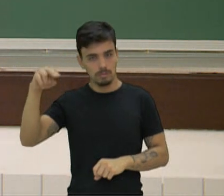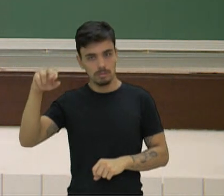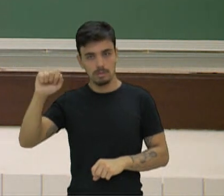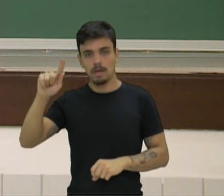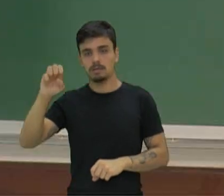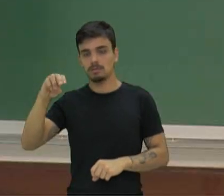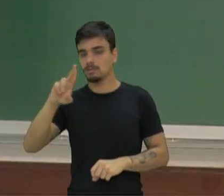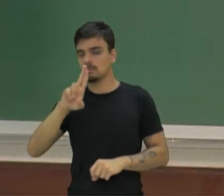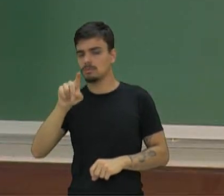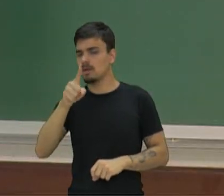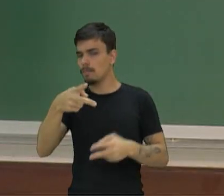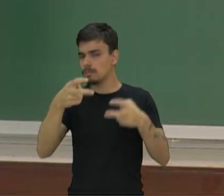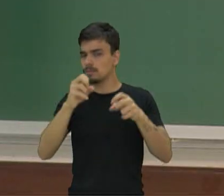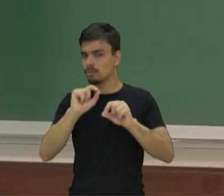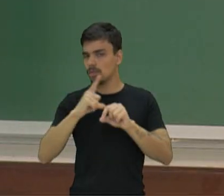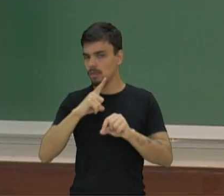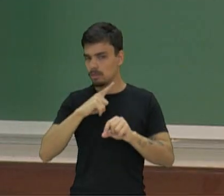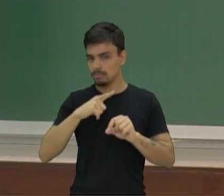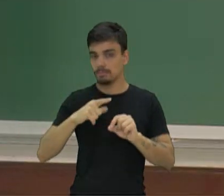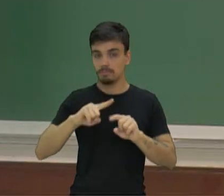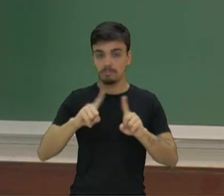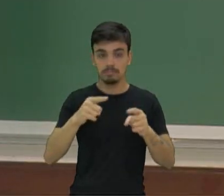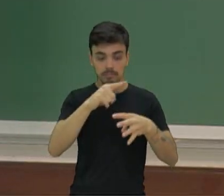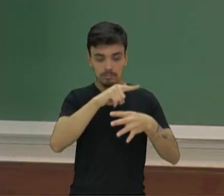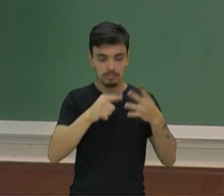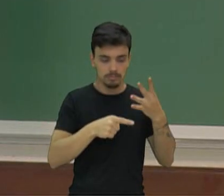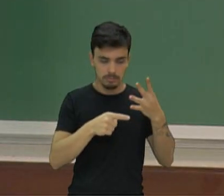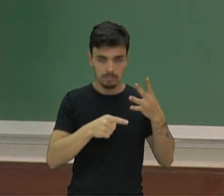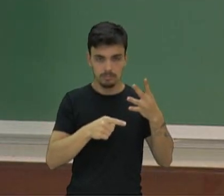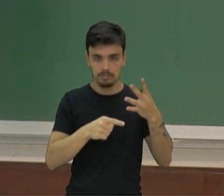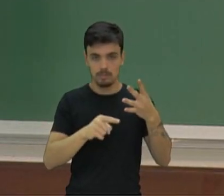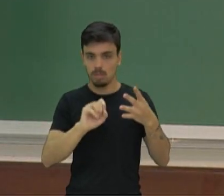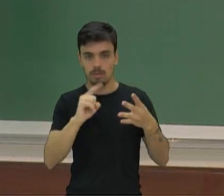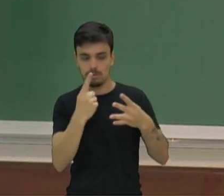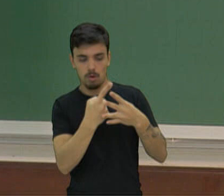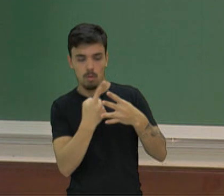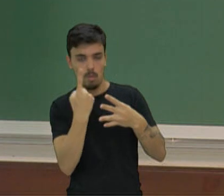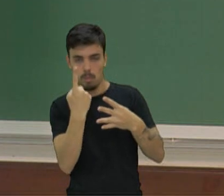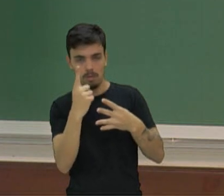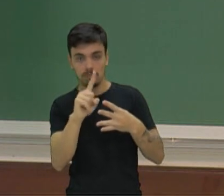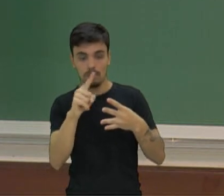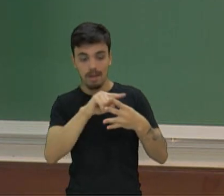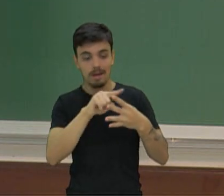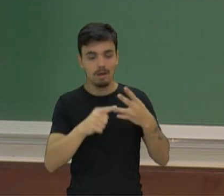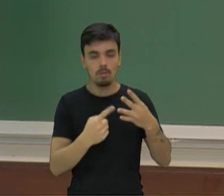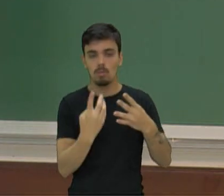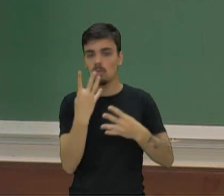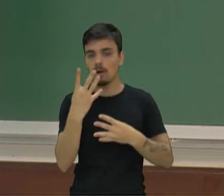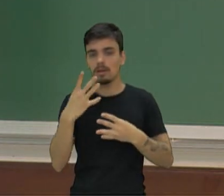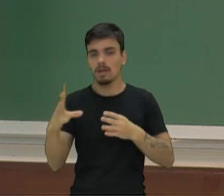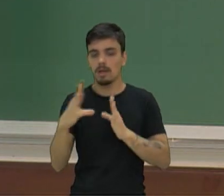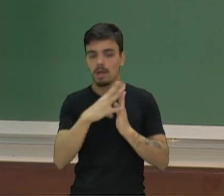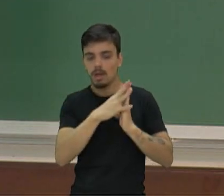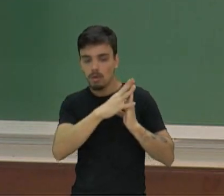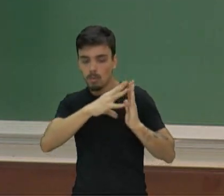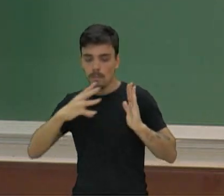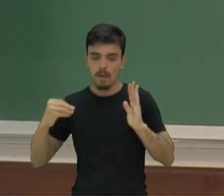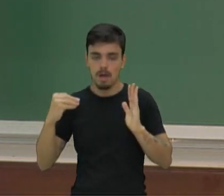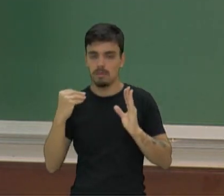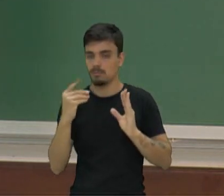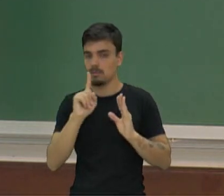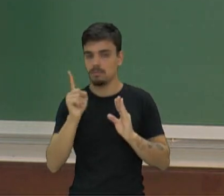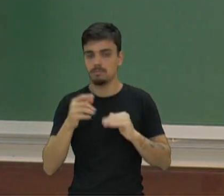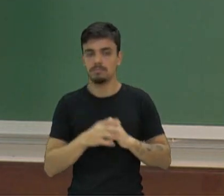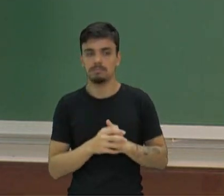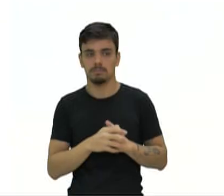vários aspectos, porém existem 4 tipos de clonagem, não existe uma só, né, que é aquela de copiar um ser inteirinho.